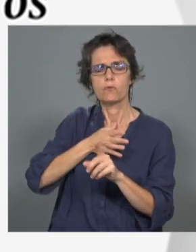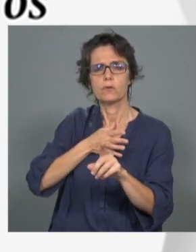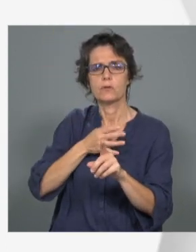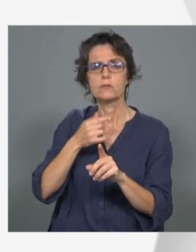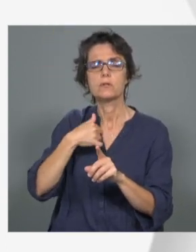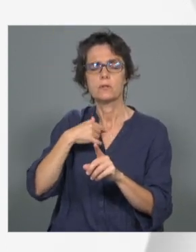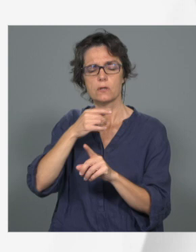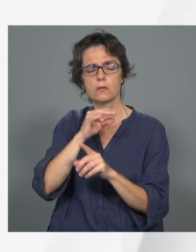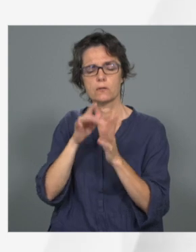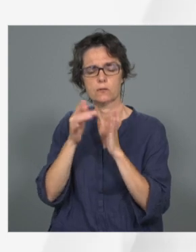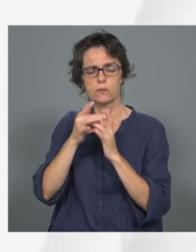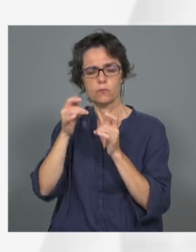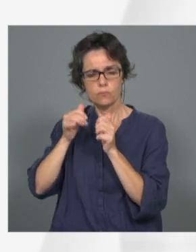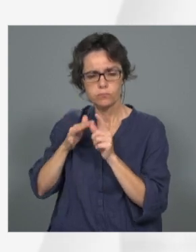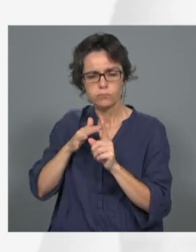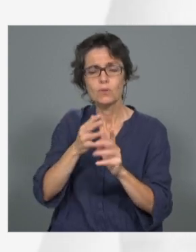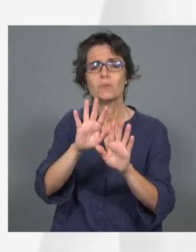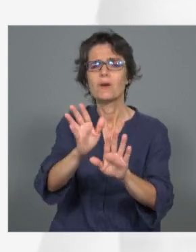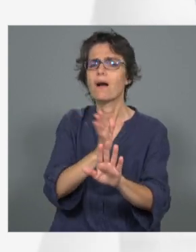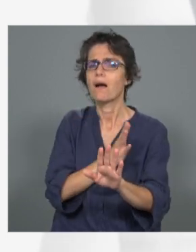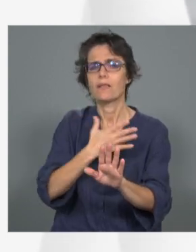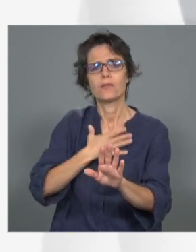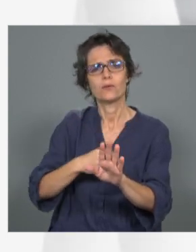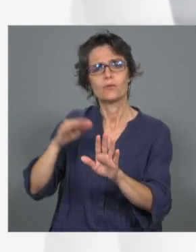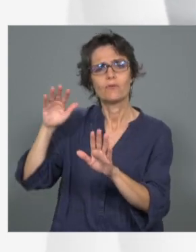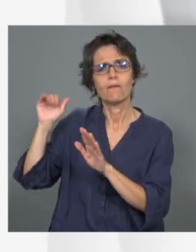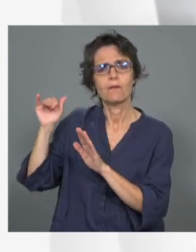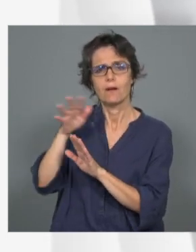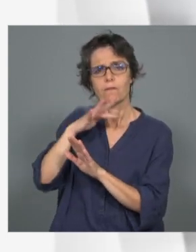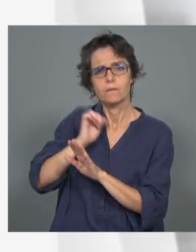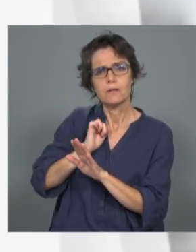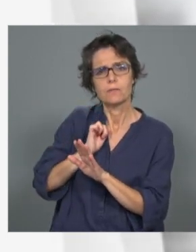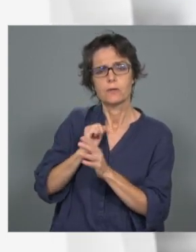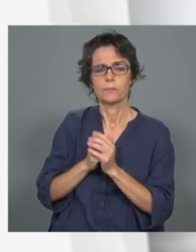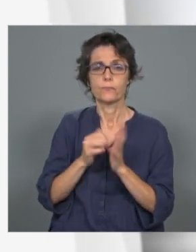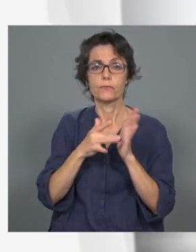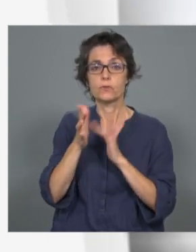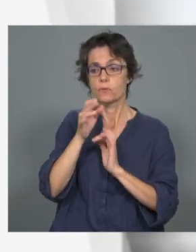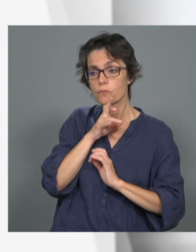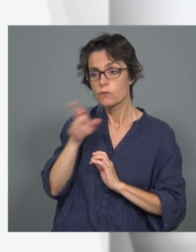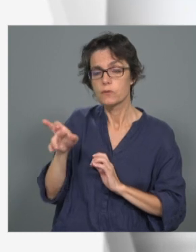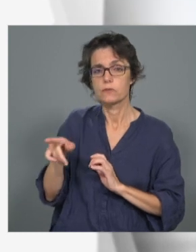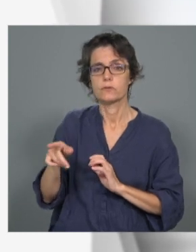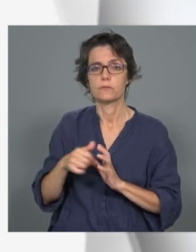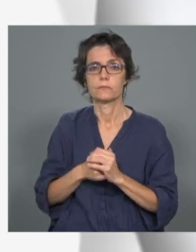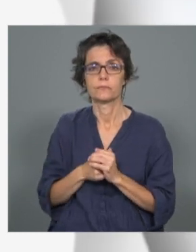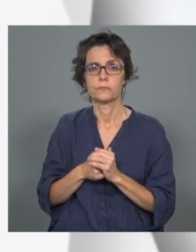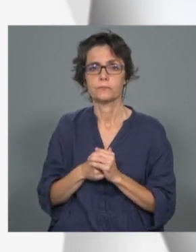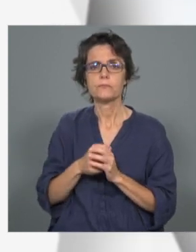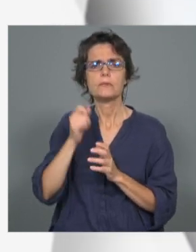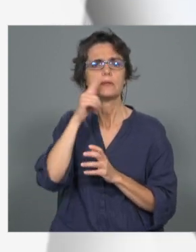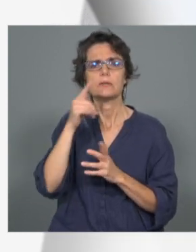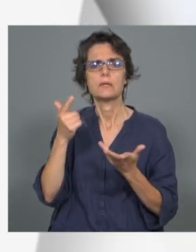Senhor, mas deixa-me ir primeiro despedir-me da minha família. Jesus respondeu-lhe: Quem